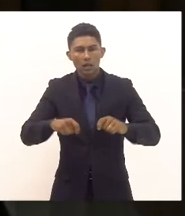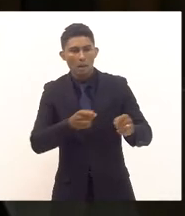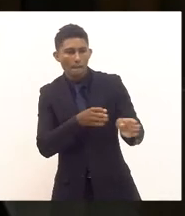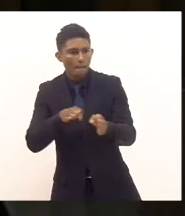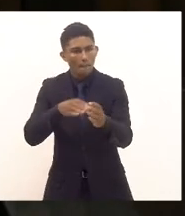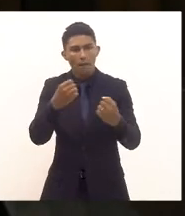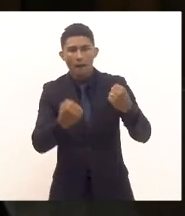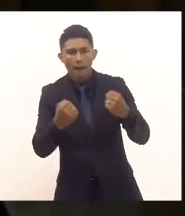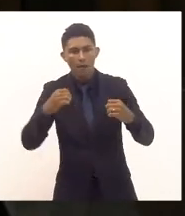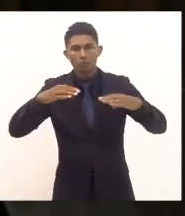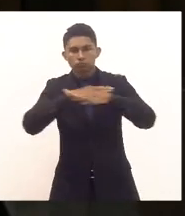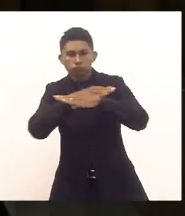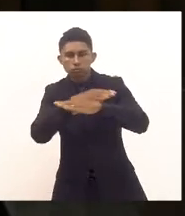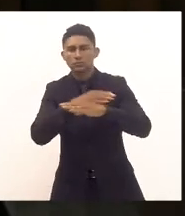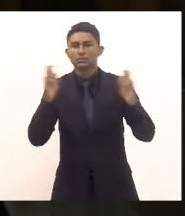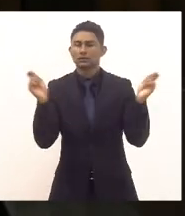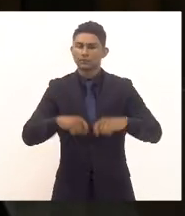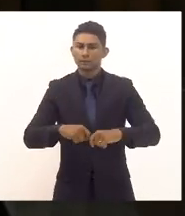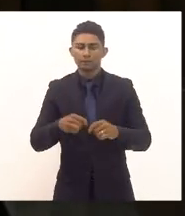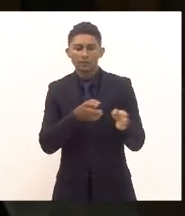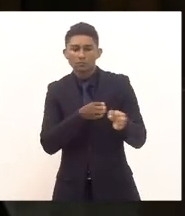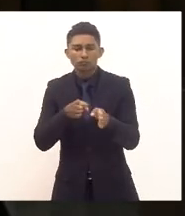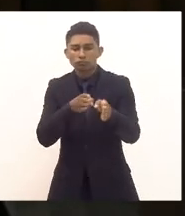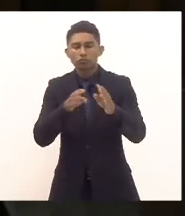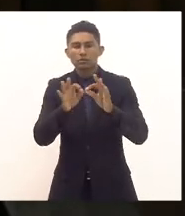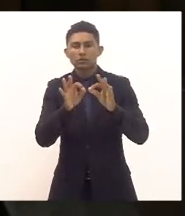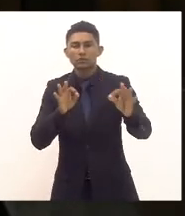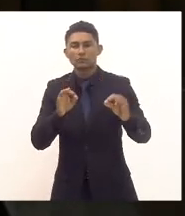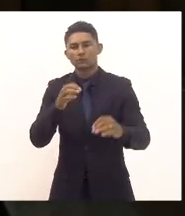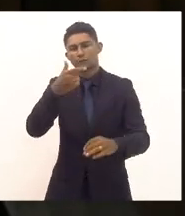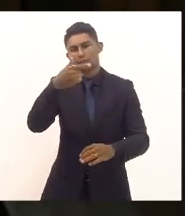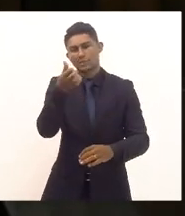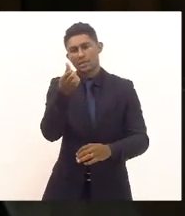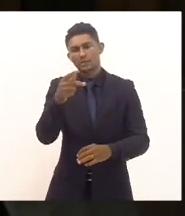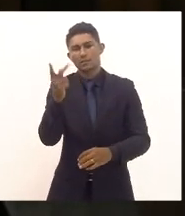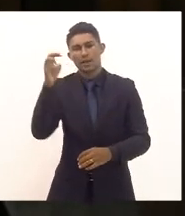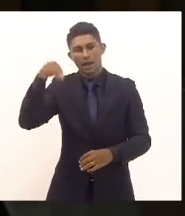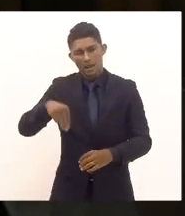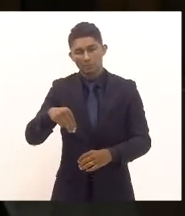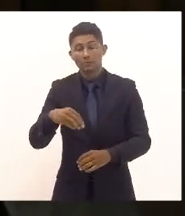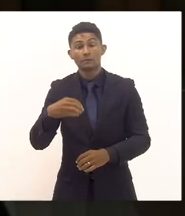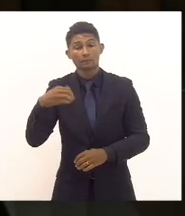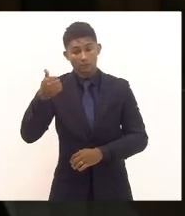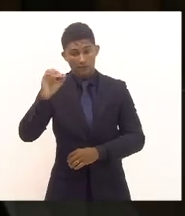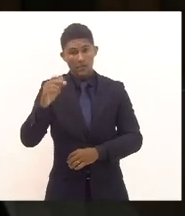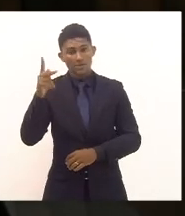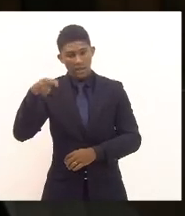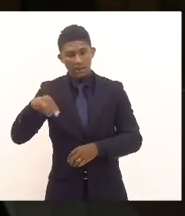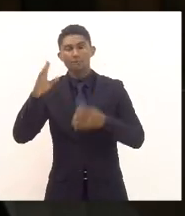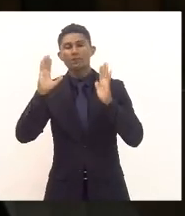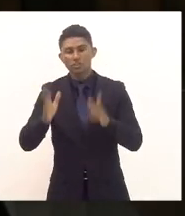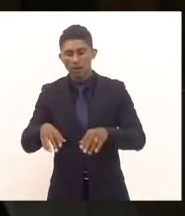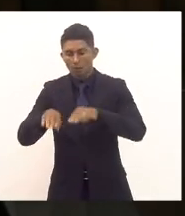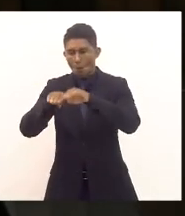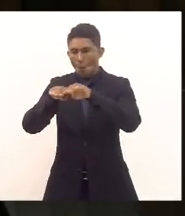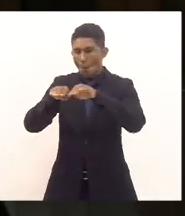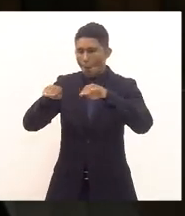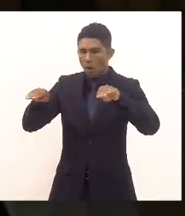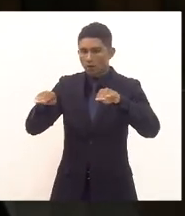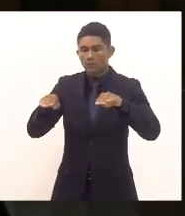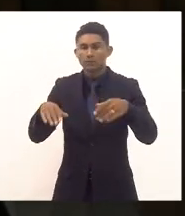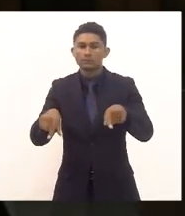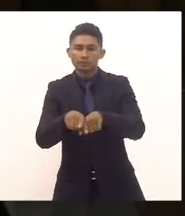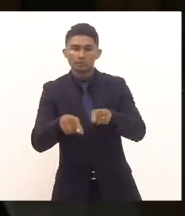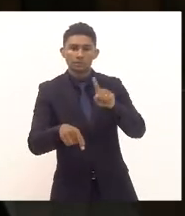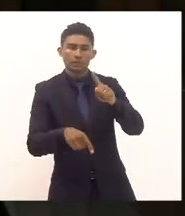Pirapetinga uma estrada de 26 km que 10 São pavimentados e 16 são